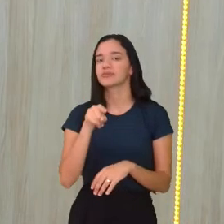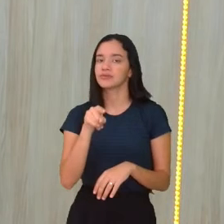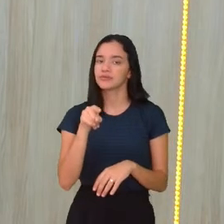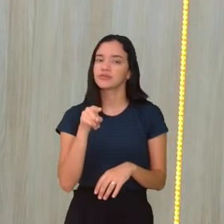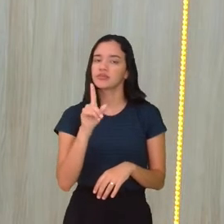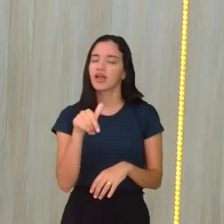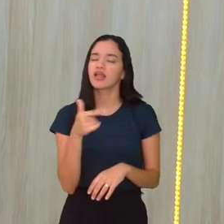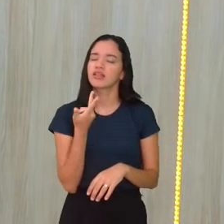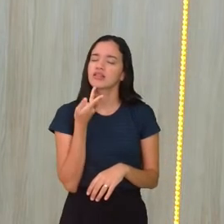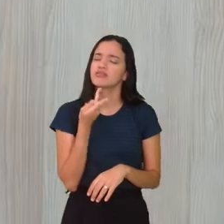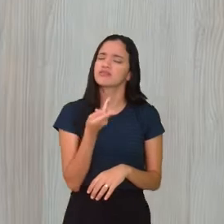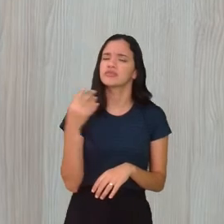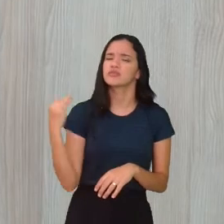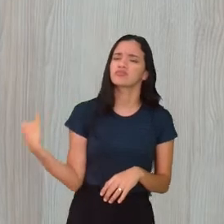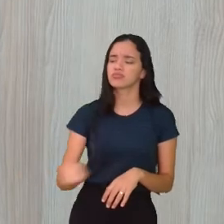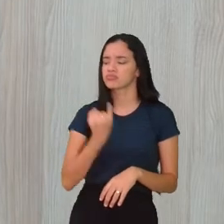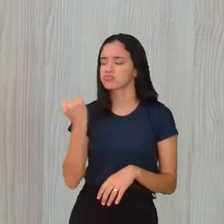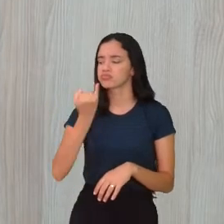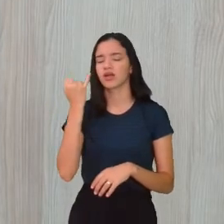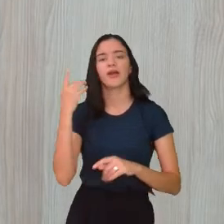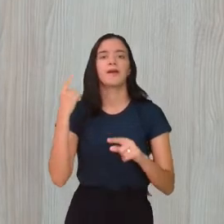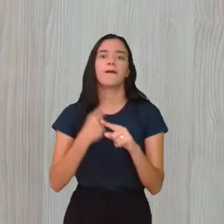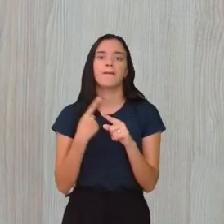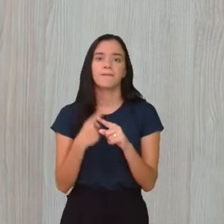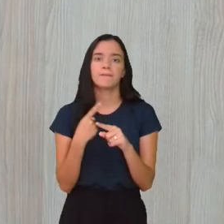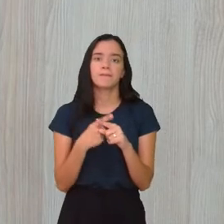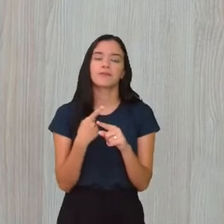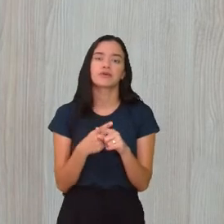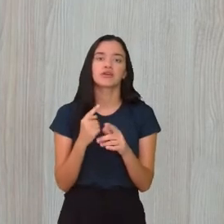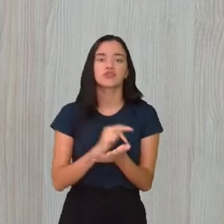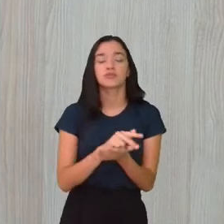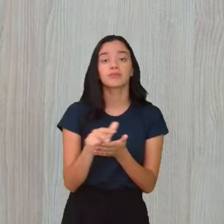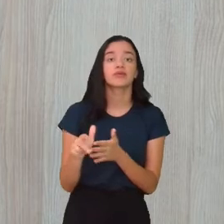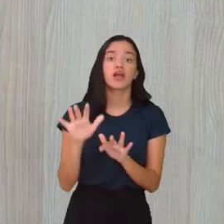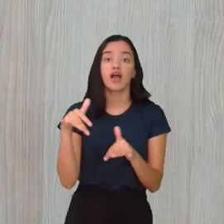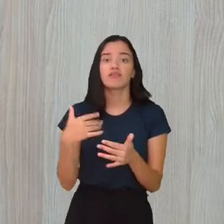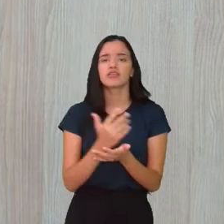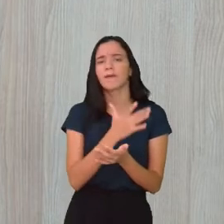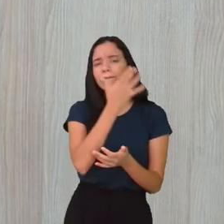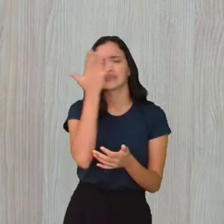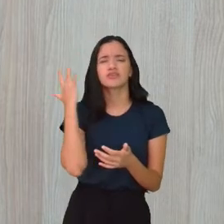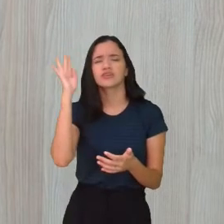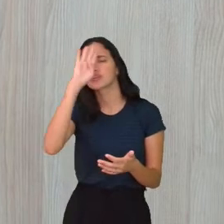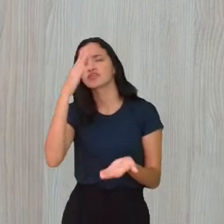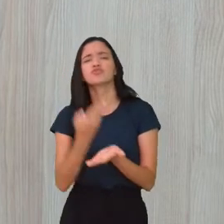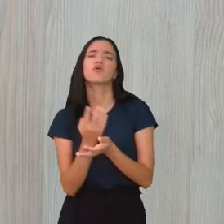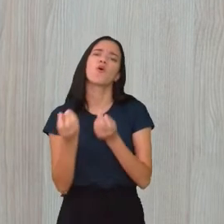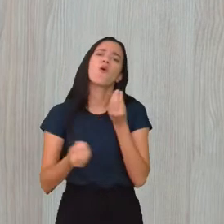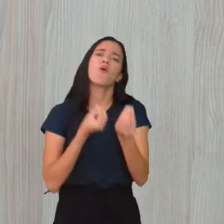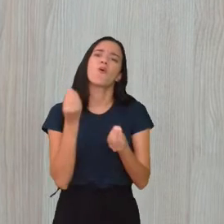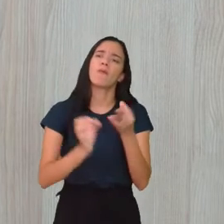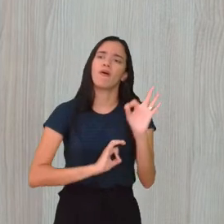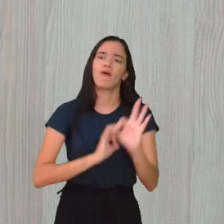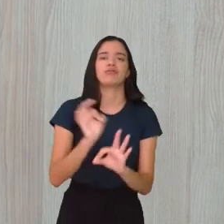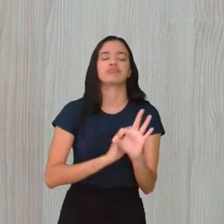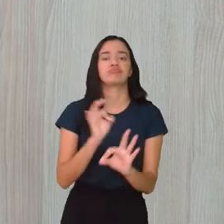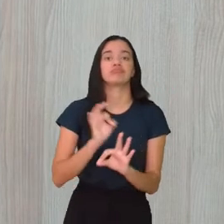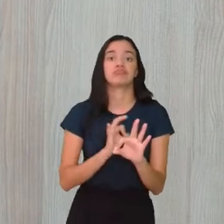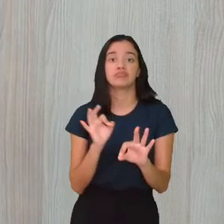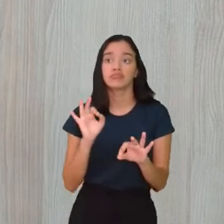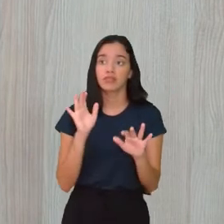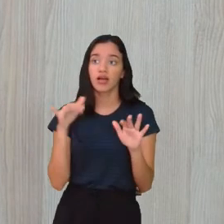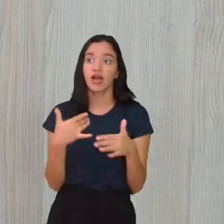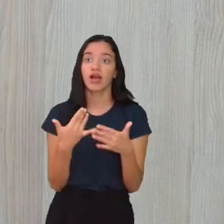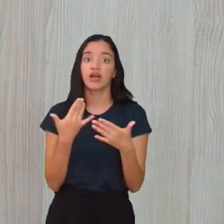trazendo uma questão muito importante, né? Porque muita gente acredita que se questiona como é que organiza-se tudo isso, né? Então,